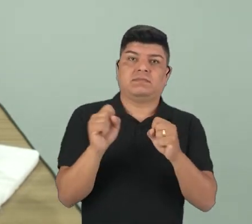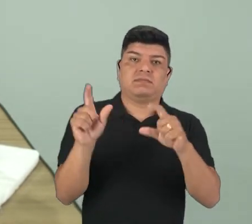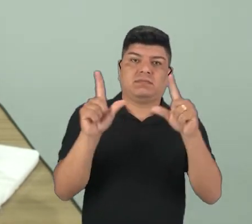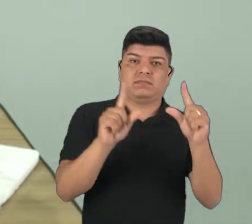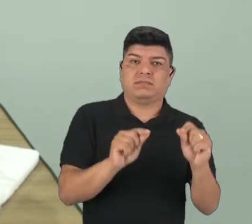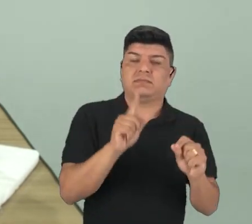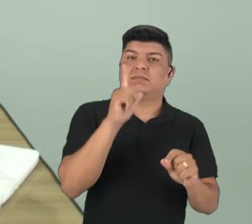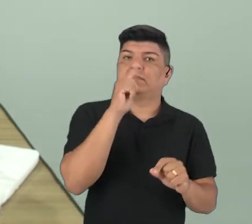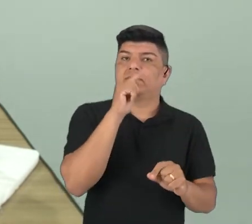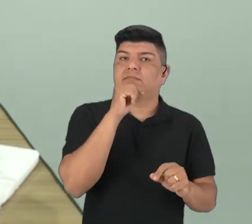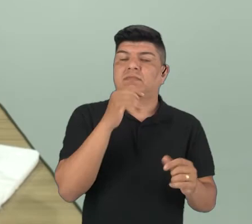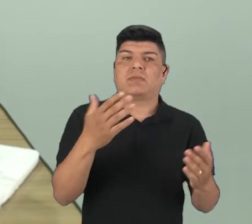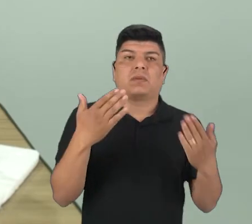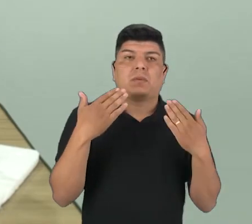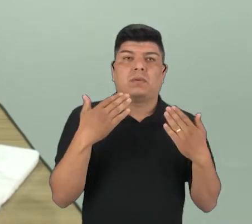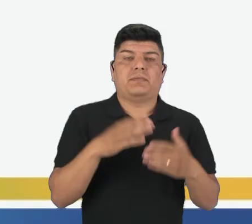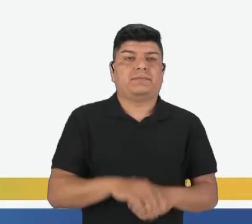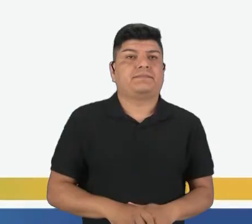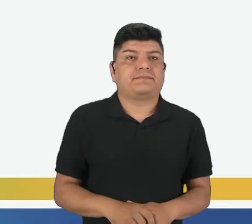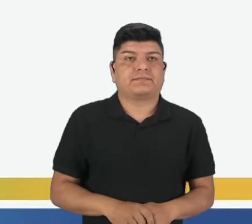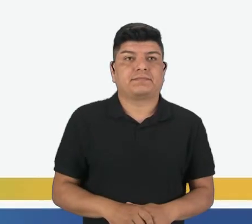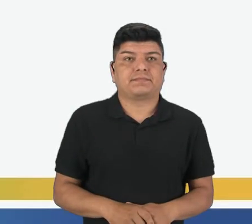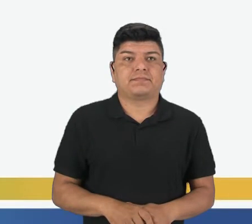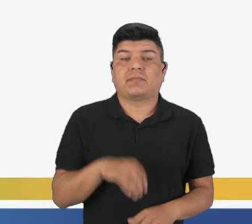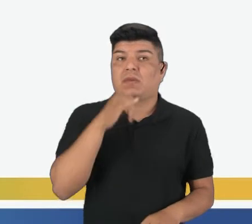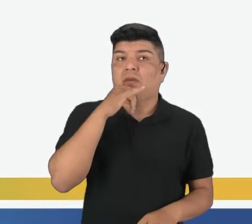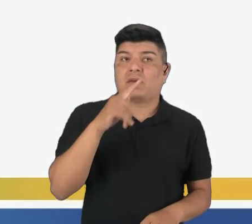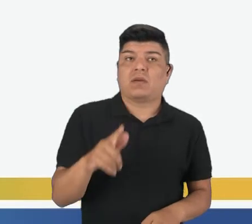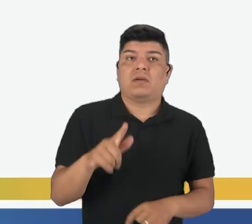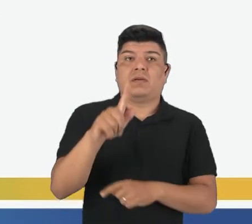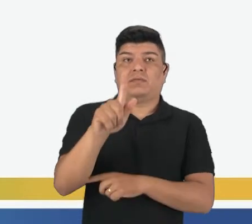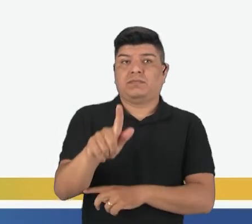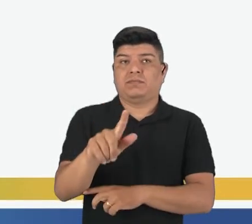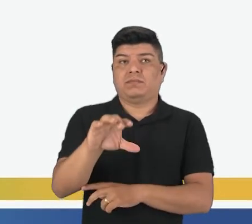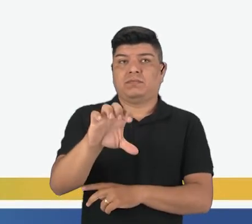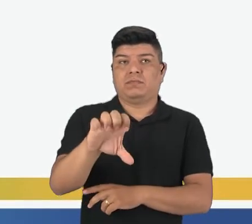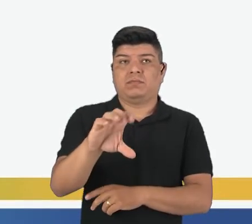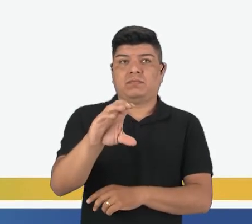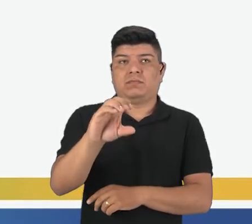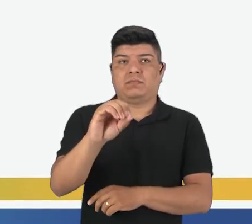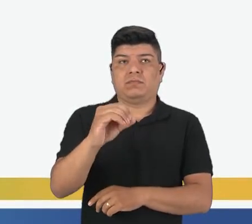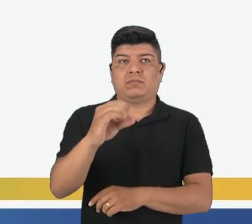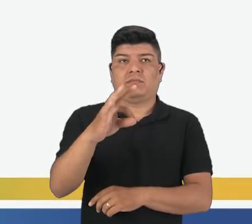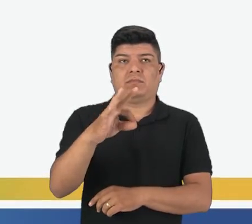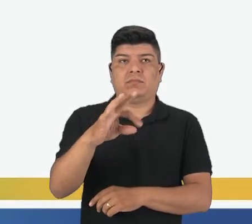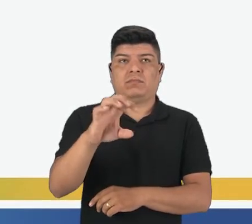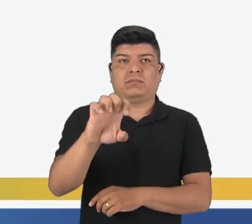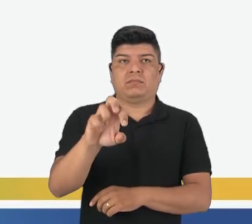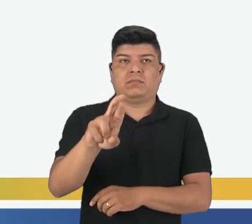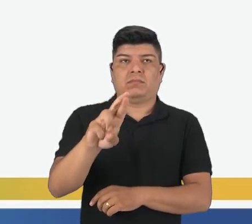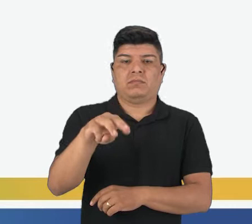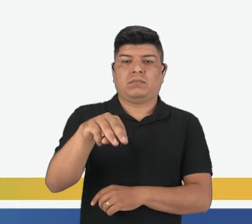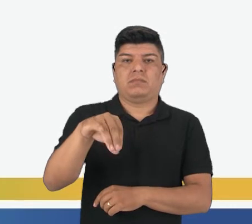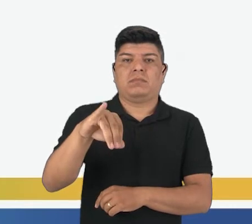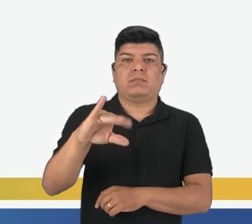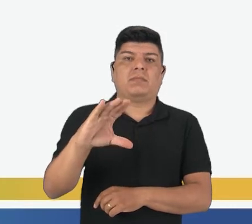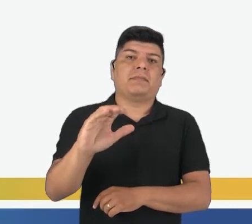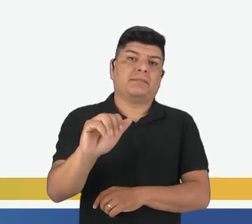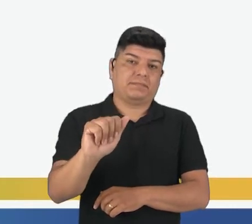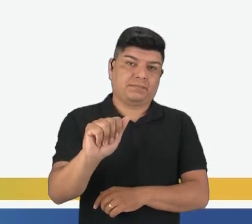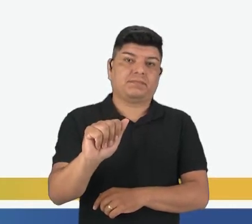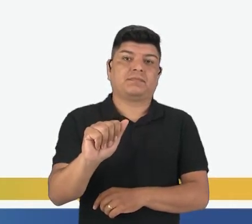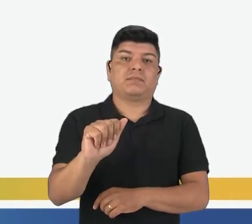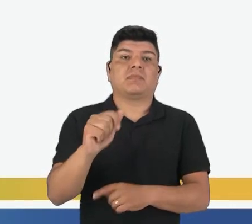dessa água. A energia geotérmica. A energia da Terra pode ser convertida